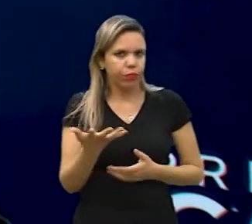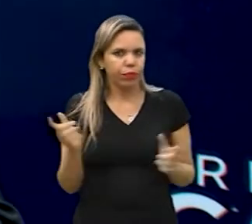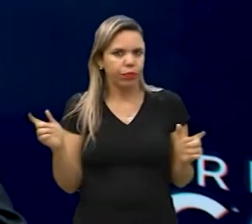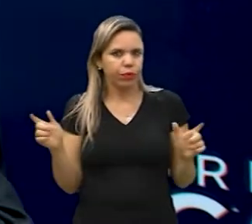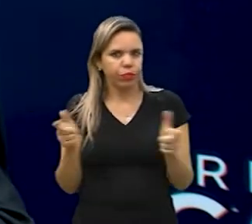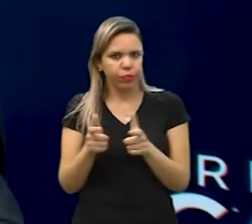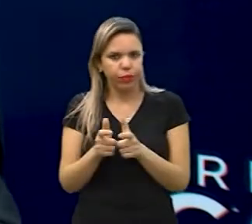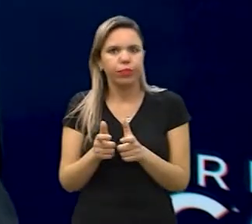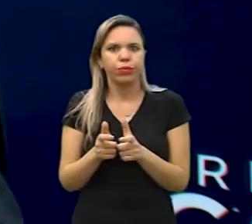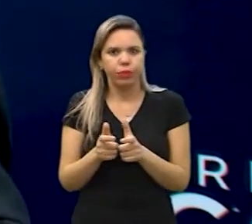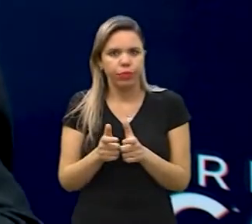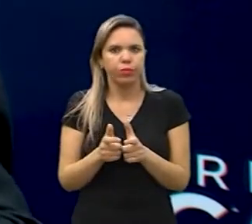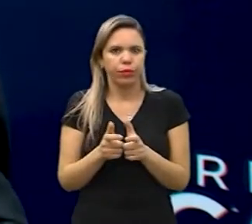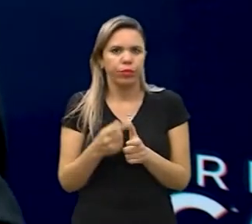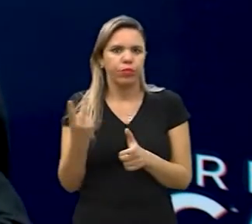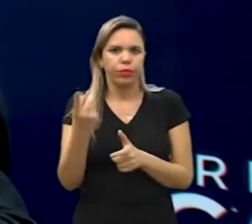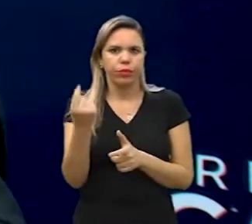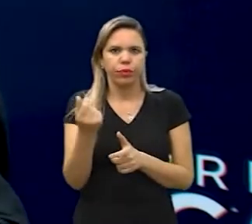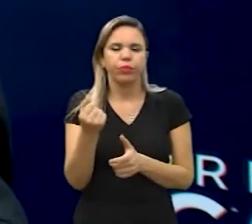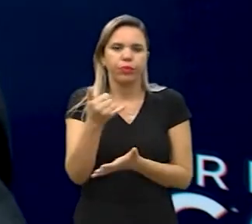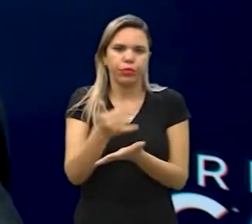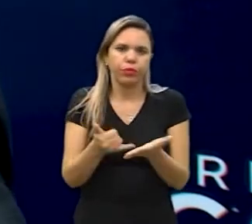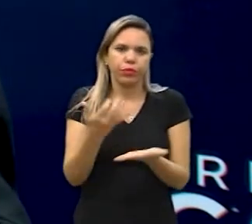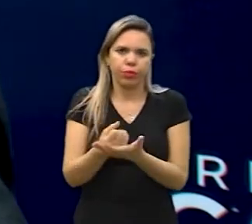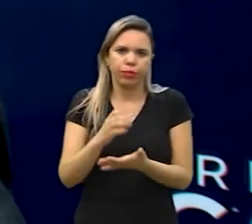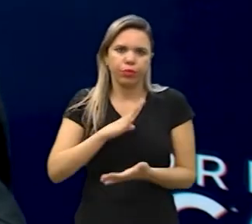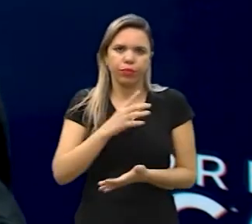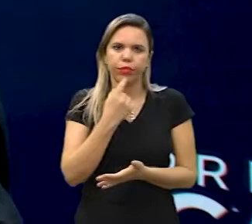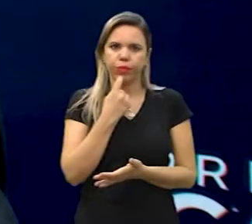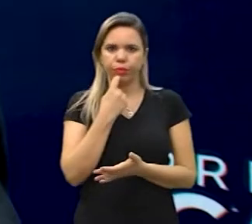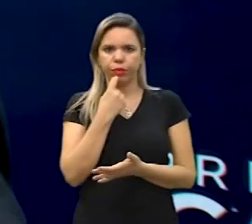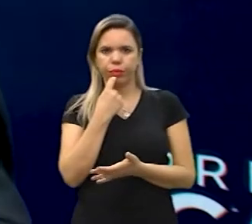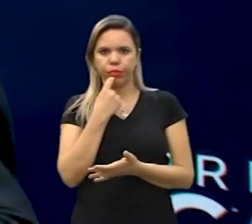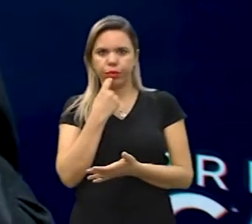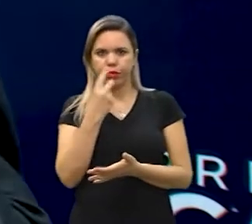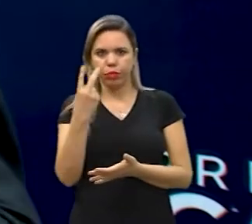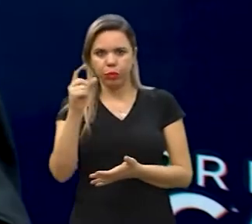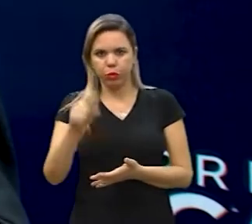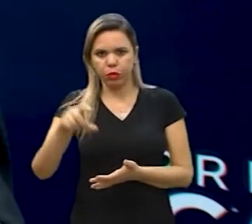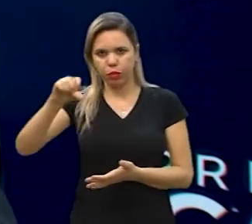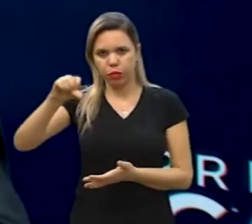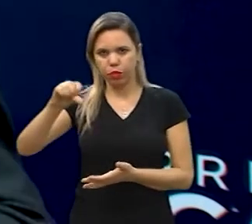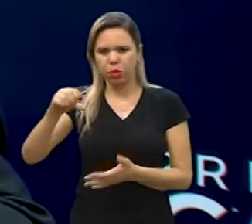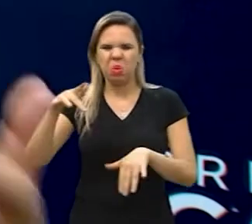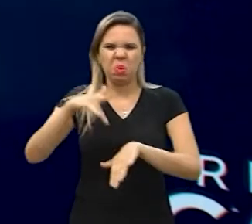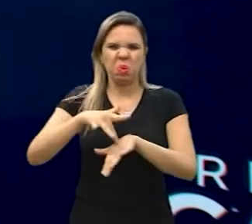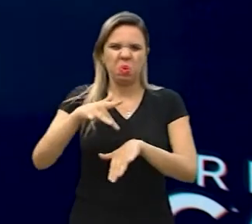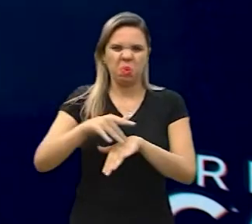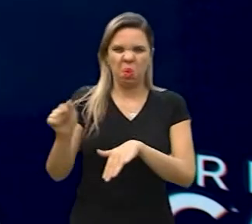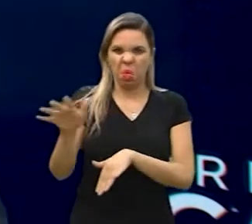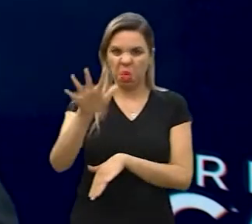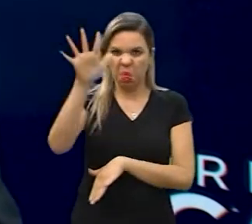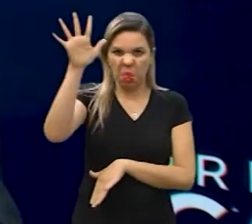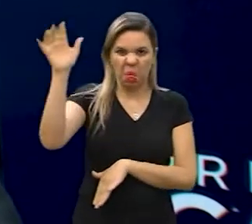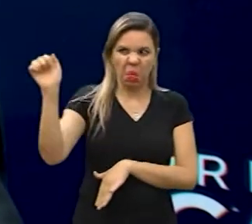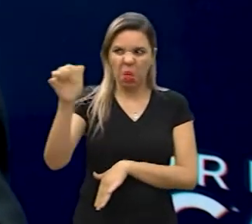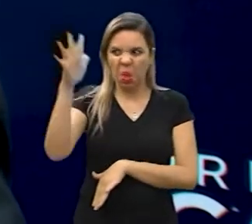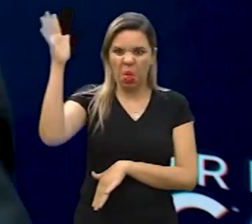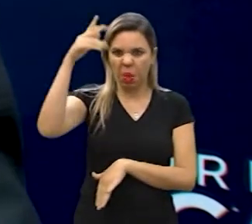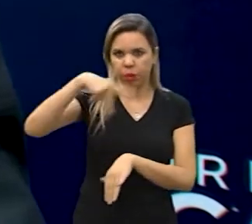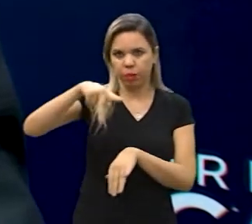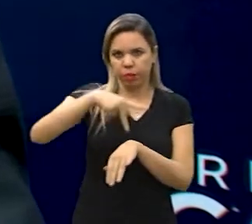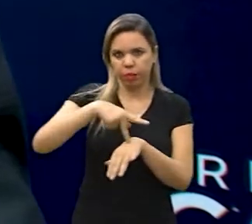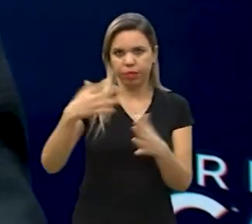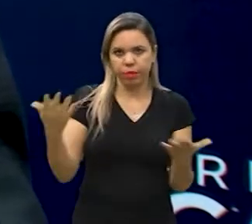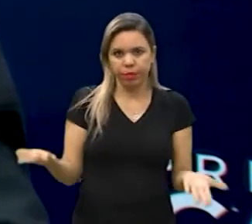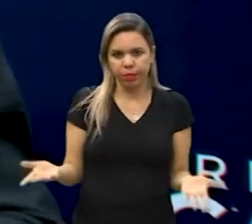soluções para diminuição desse valor das alíquotas na cidade de Campinas de 2,9%, que era um absurdo, uma das mais